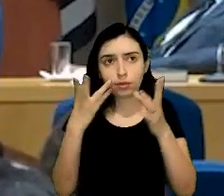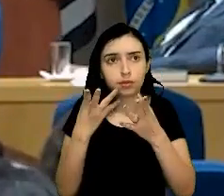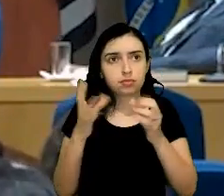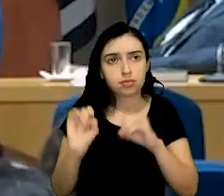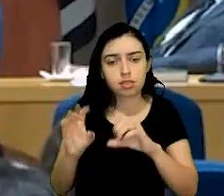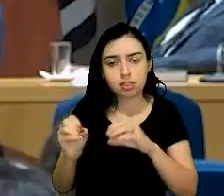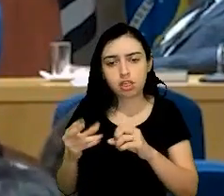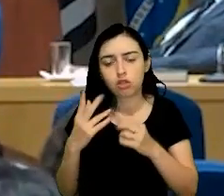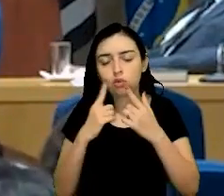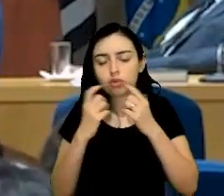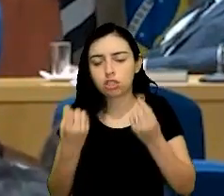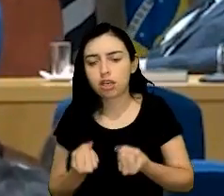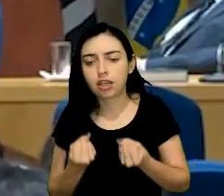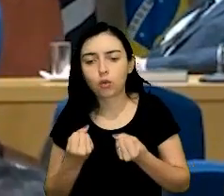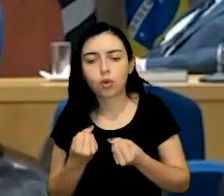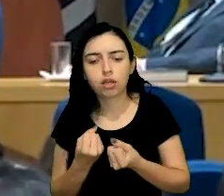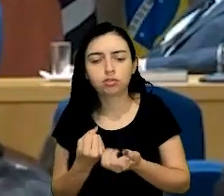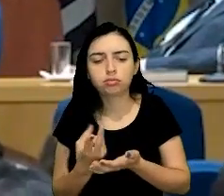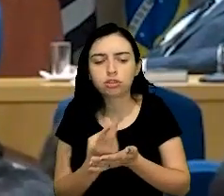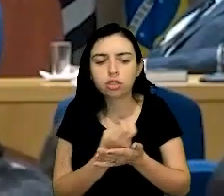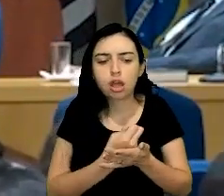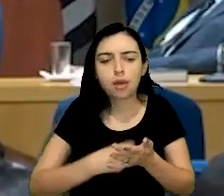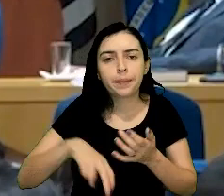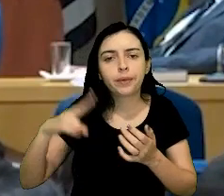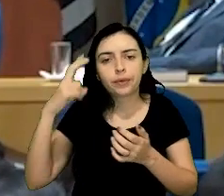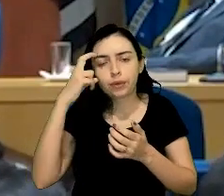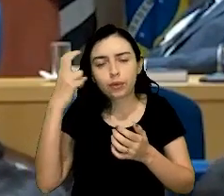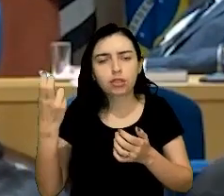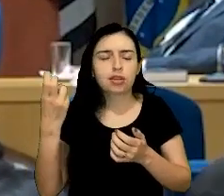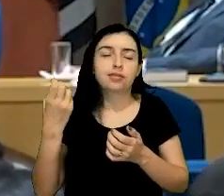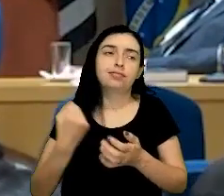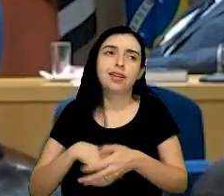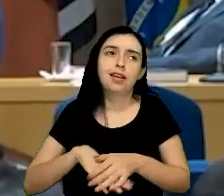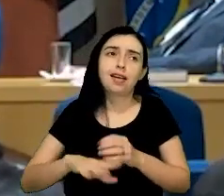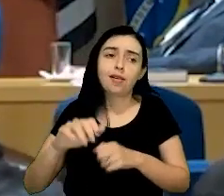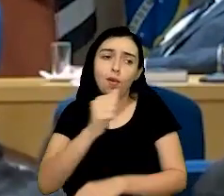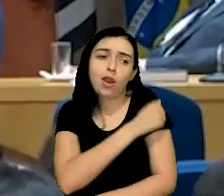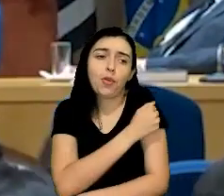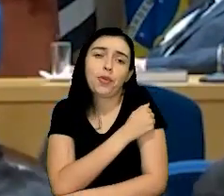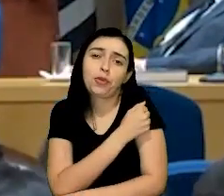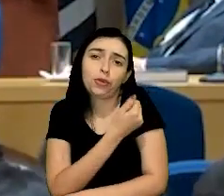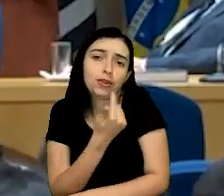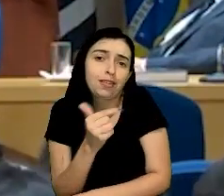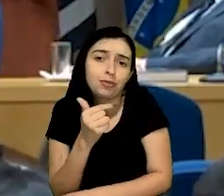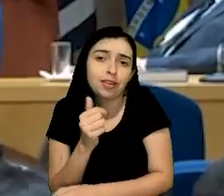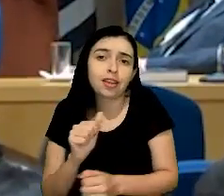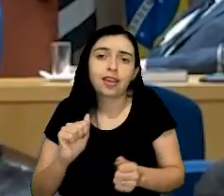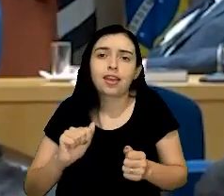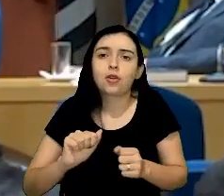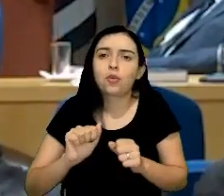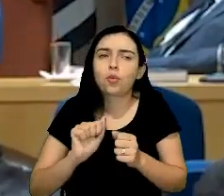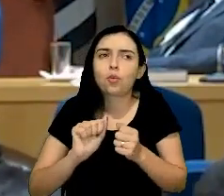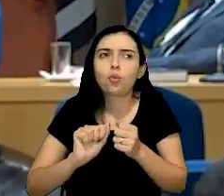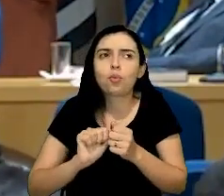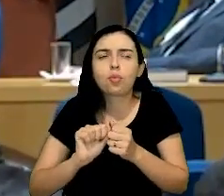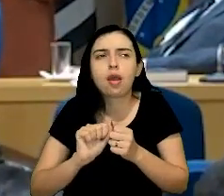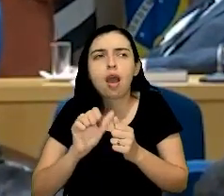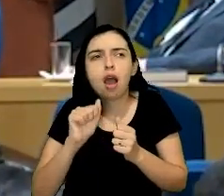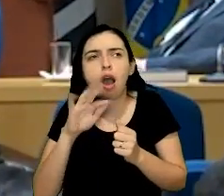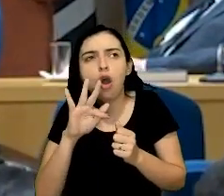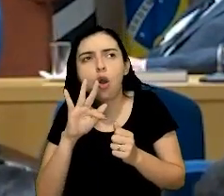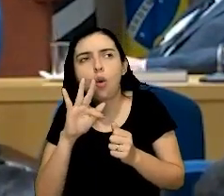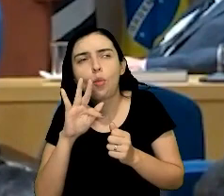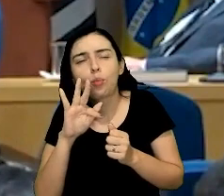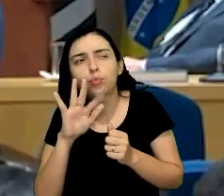multicultural, e nem os alunos ainda não foram alfabetizados nem na sua língua materna, e a escola pública não sabe como